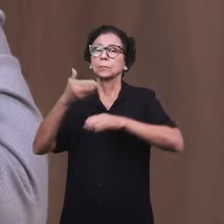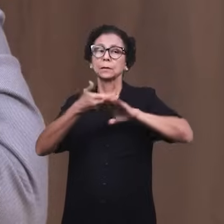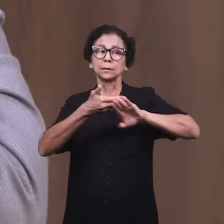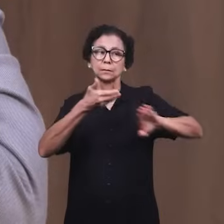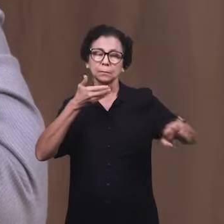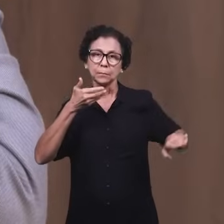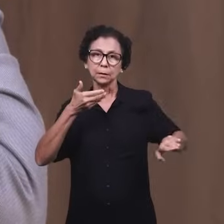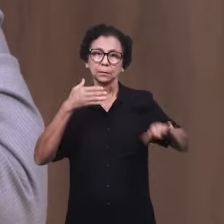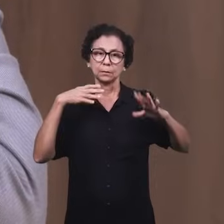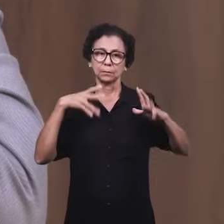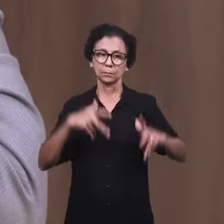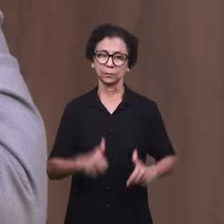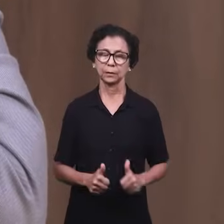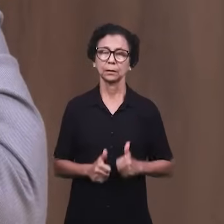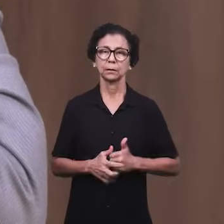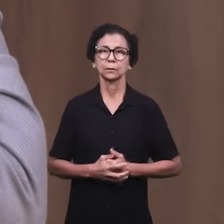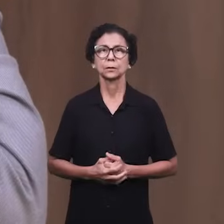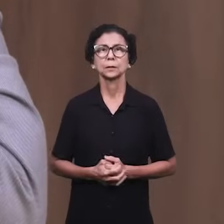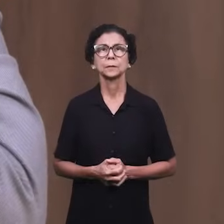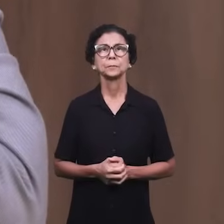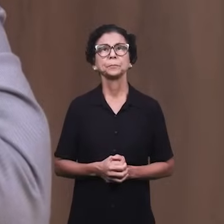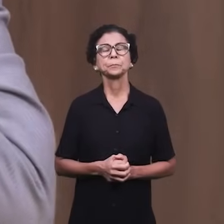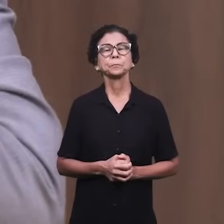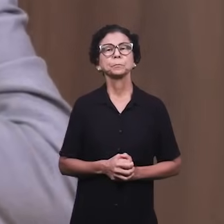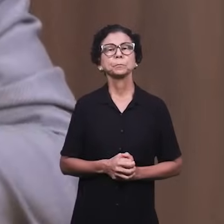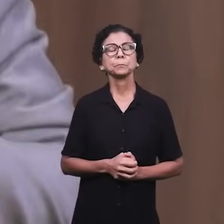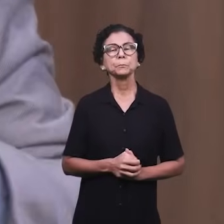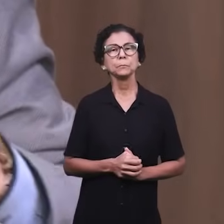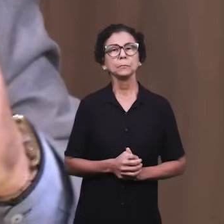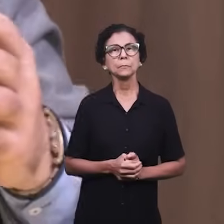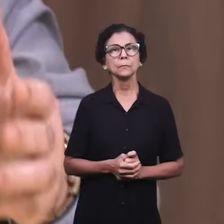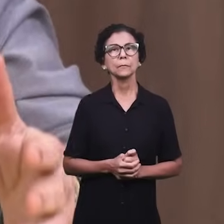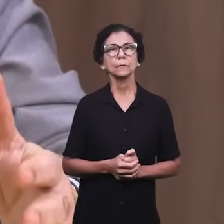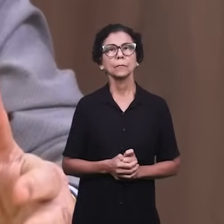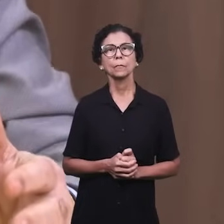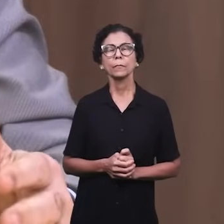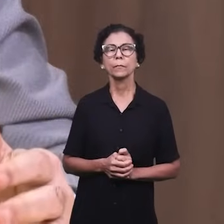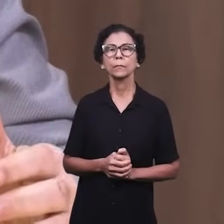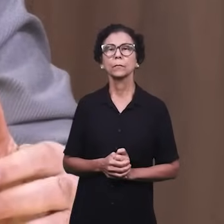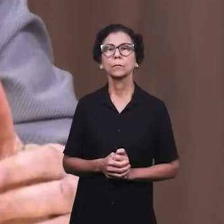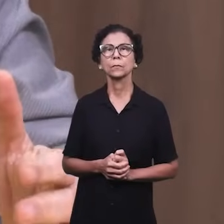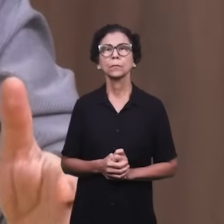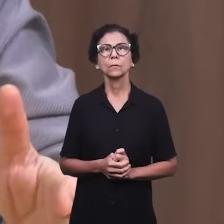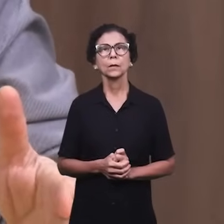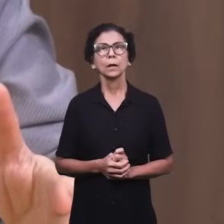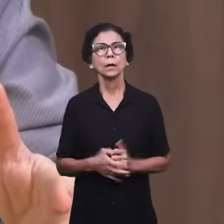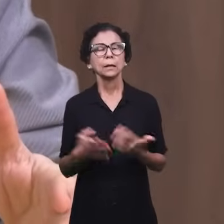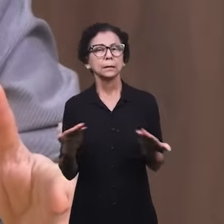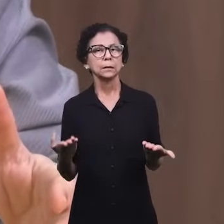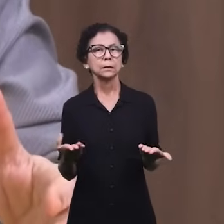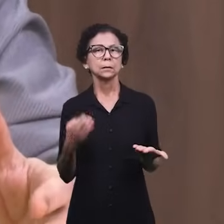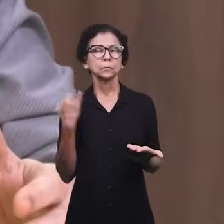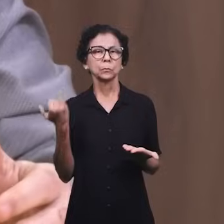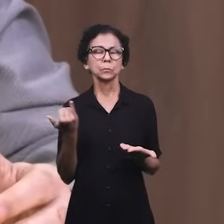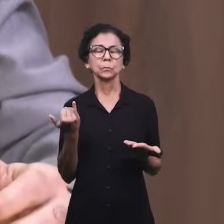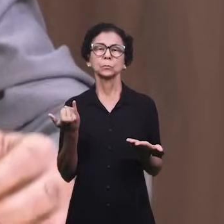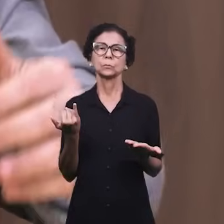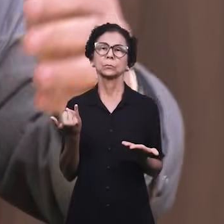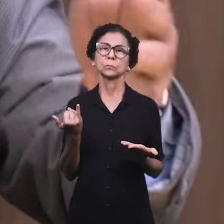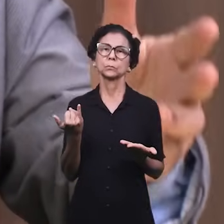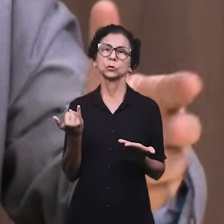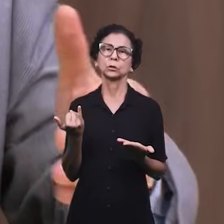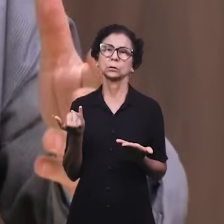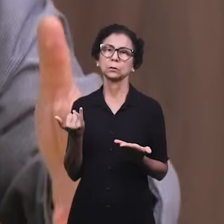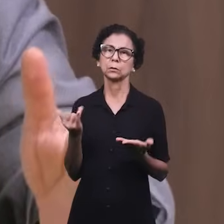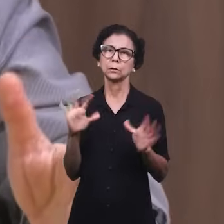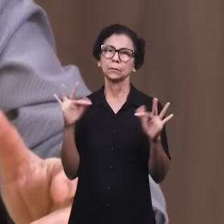Ah você falou visitantes é comum é né que que um momento como esse de apresentação da criança a família esteja presente como